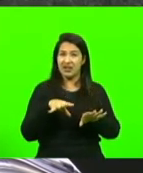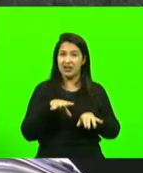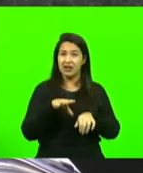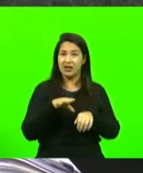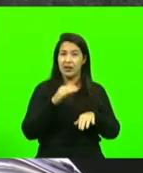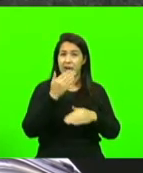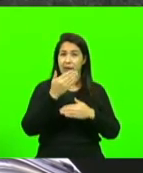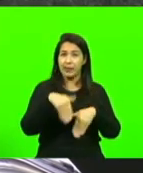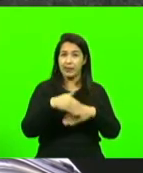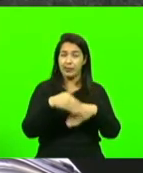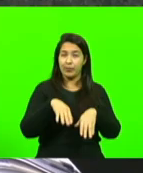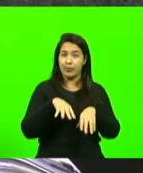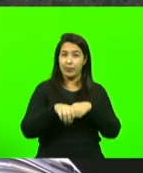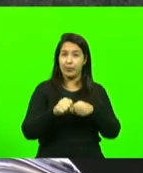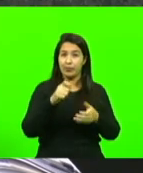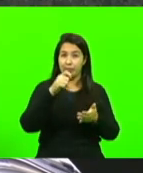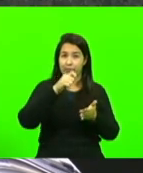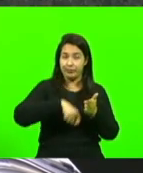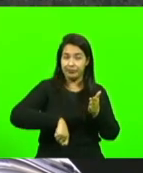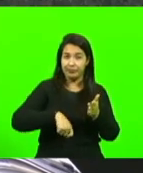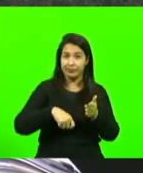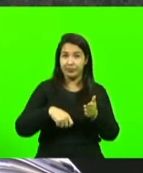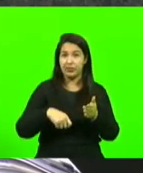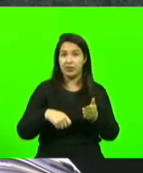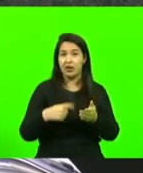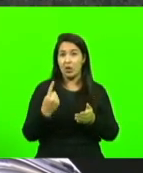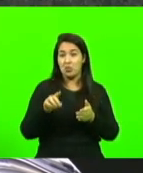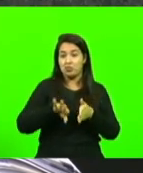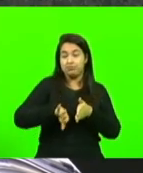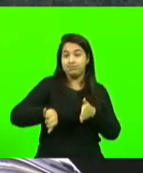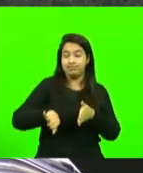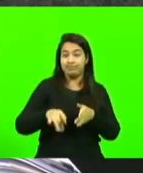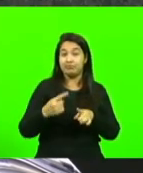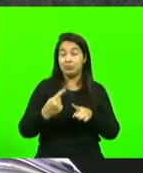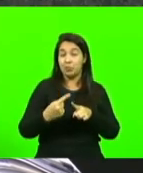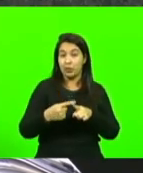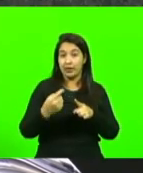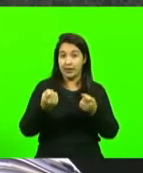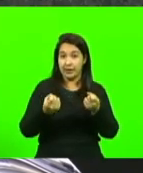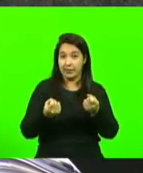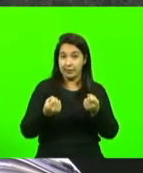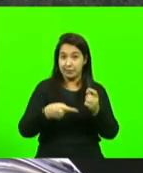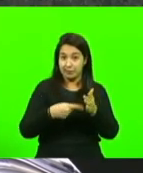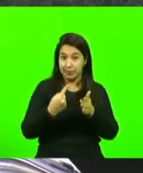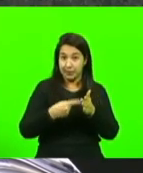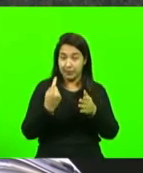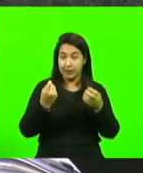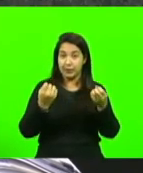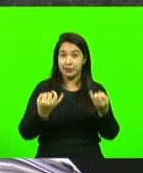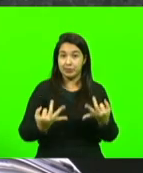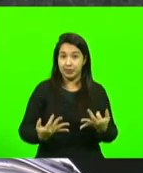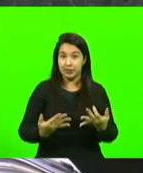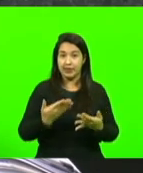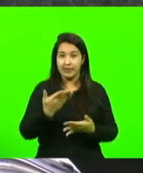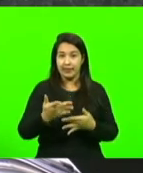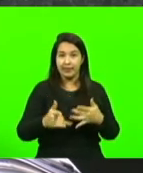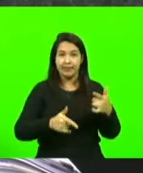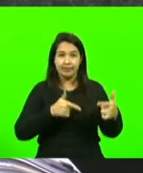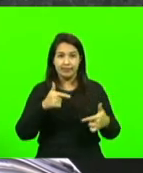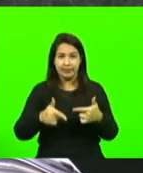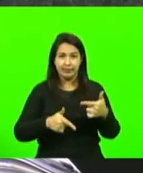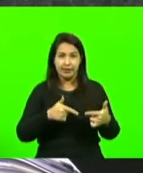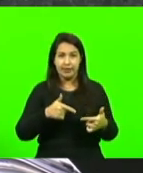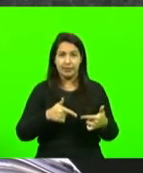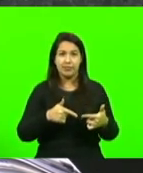exceção porque não primeiro momento o que queria para cargo em comissão comissionado